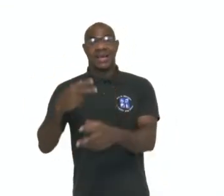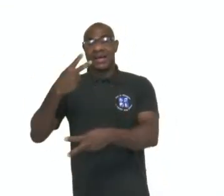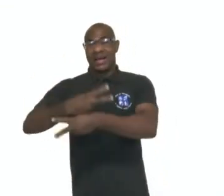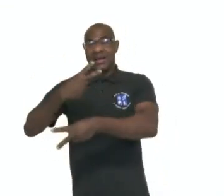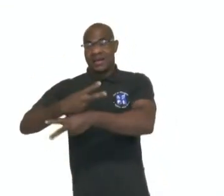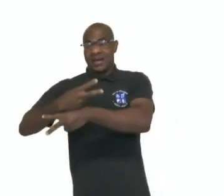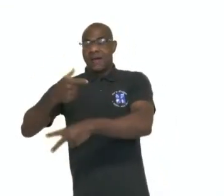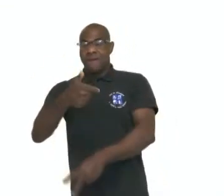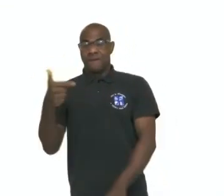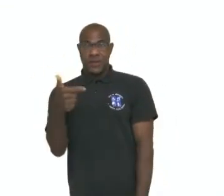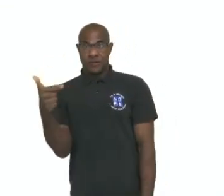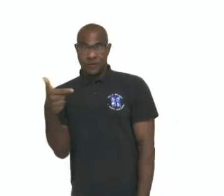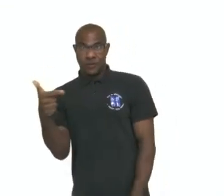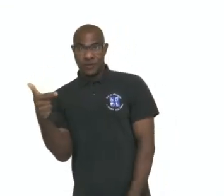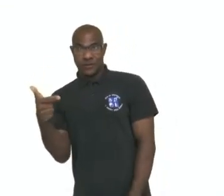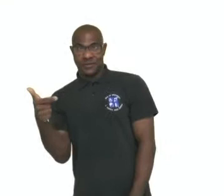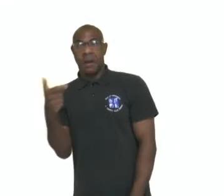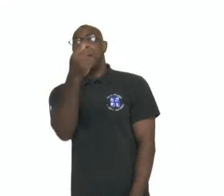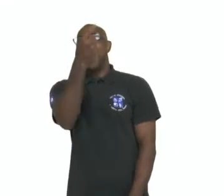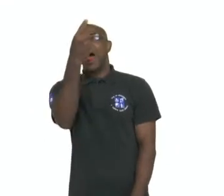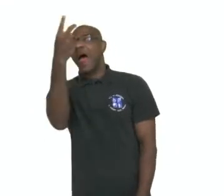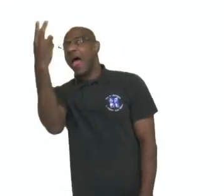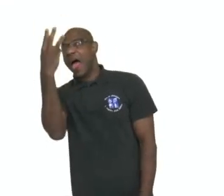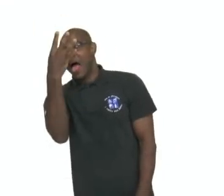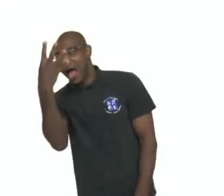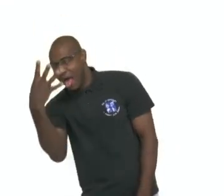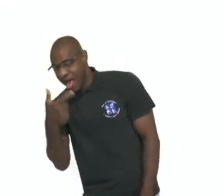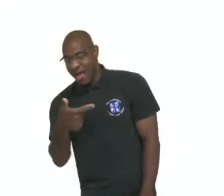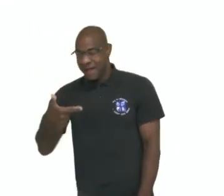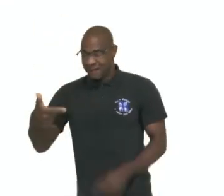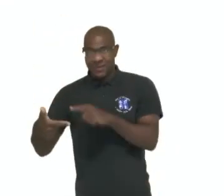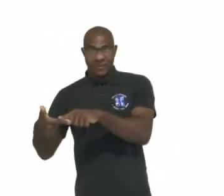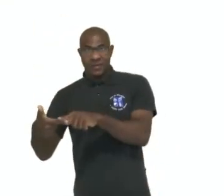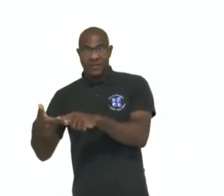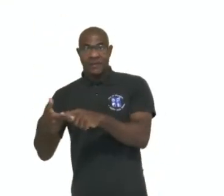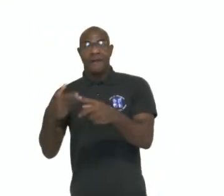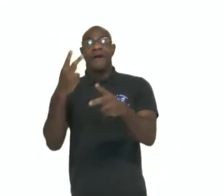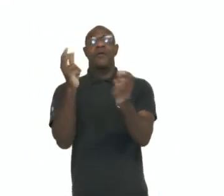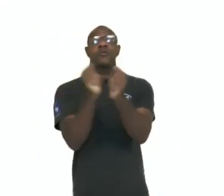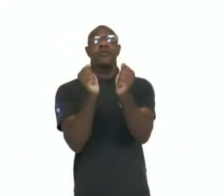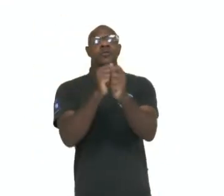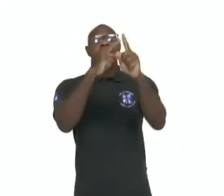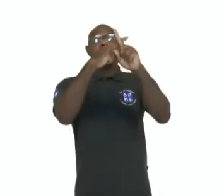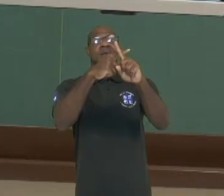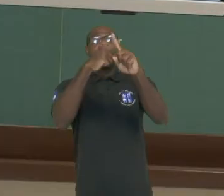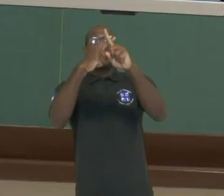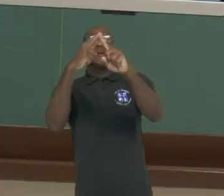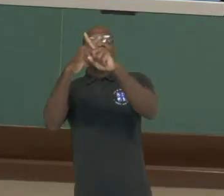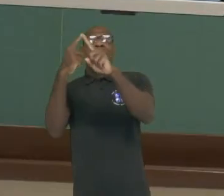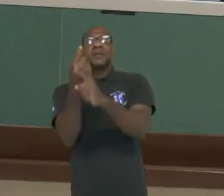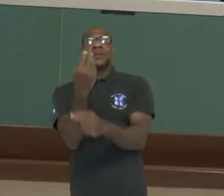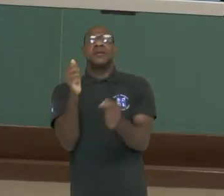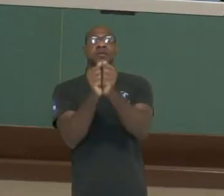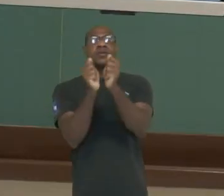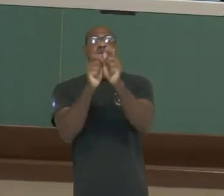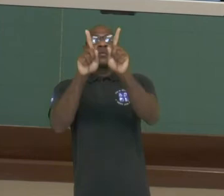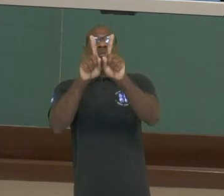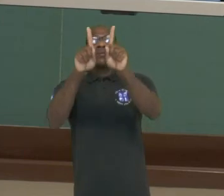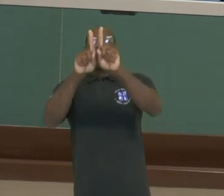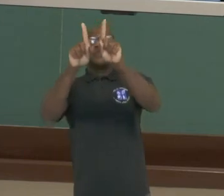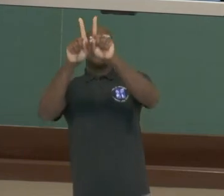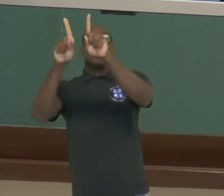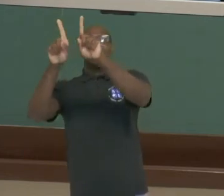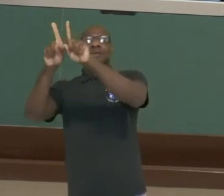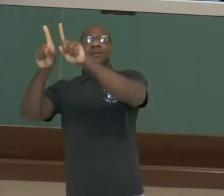cromossomo 22, nós observamos pares, pares, pares, pares e assim